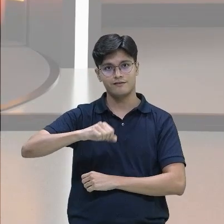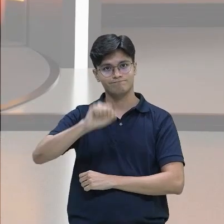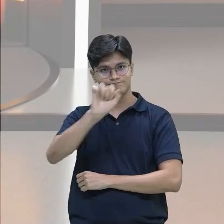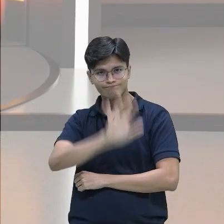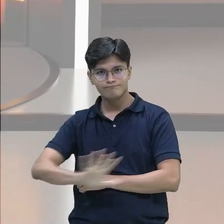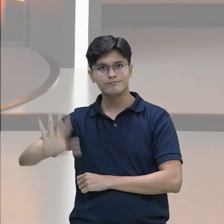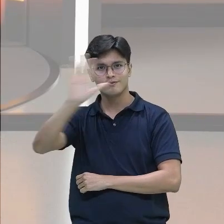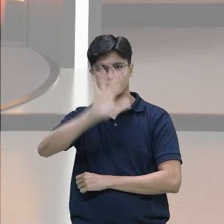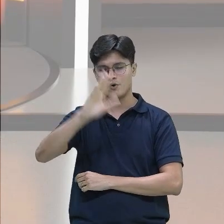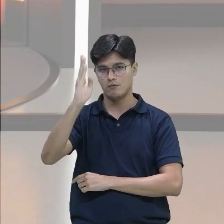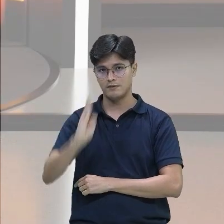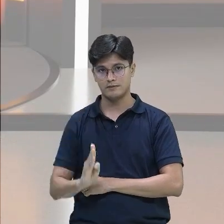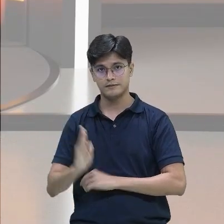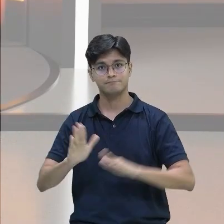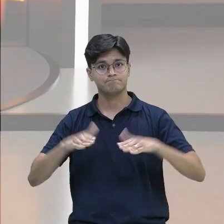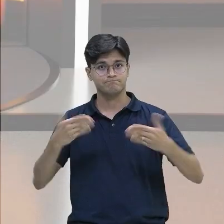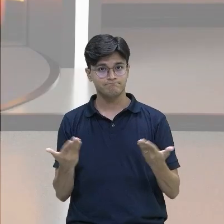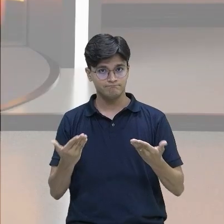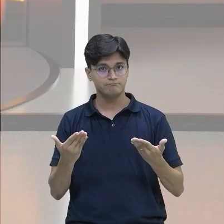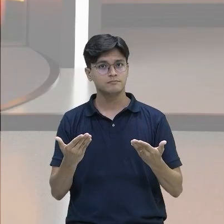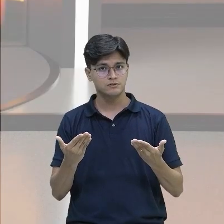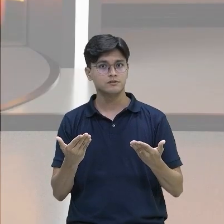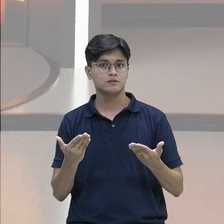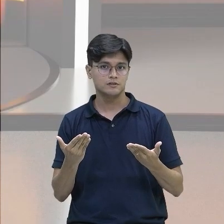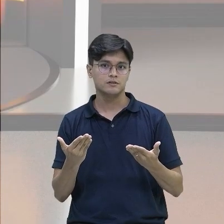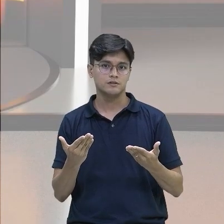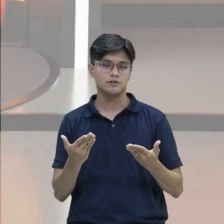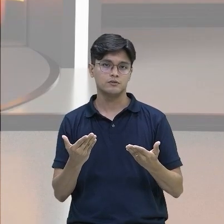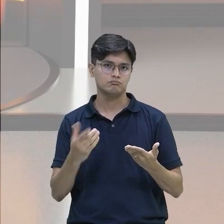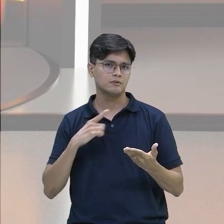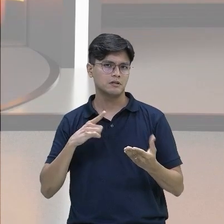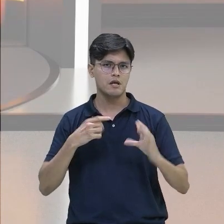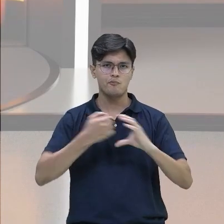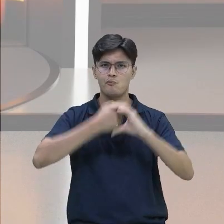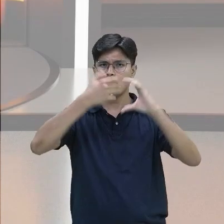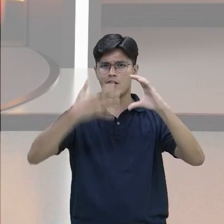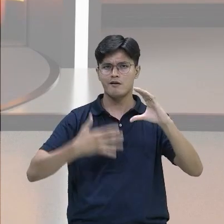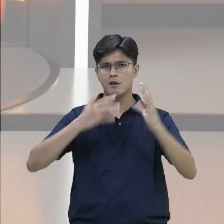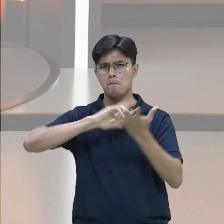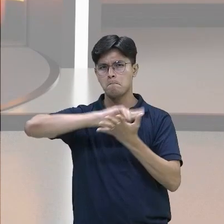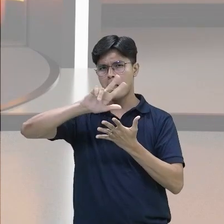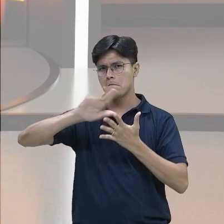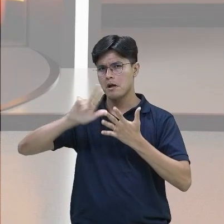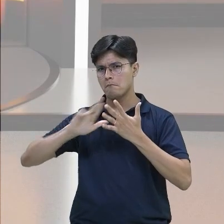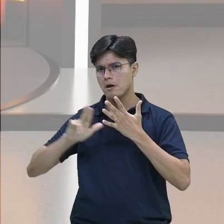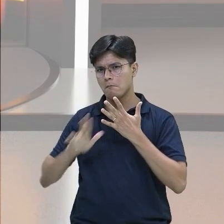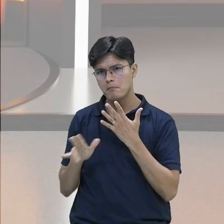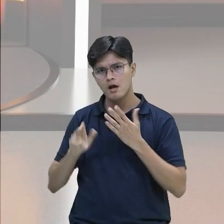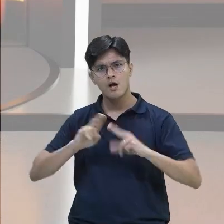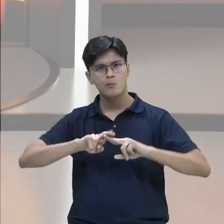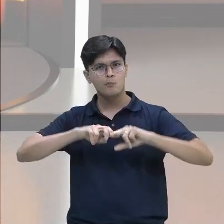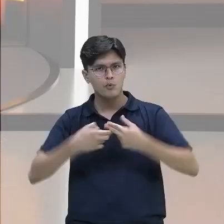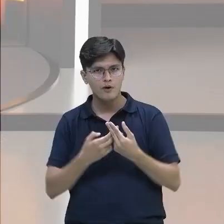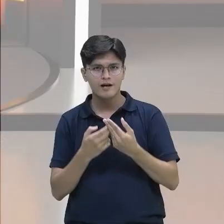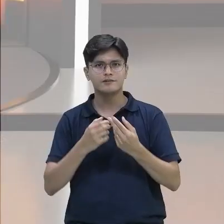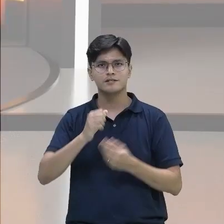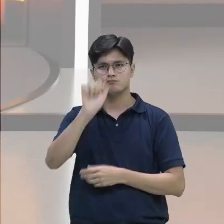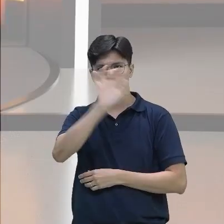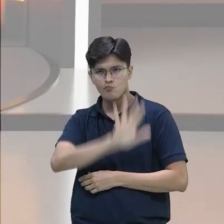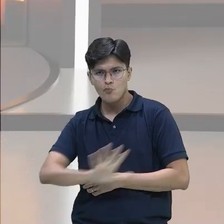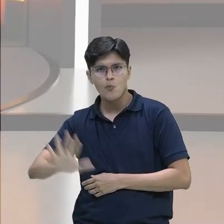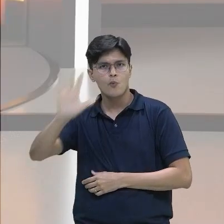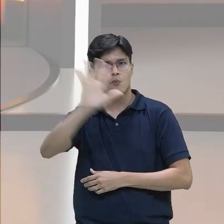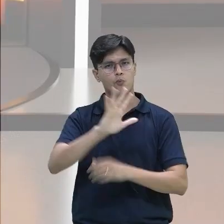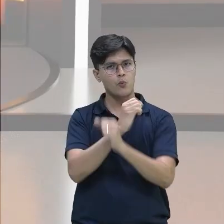brasileiro. Então, as características vão ser distintas, até por conta da extensão do nosso país. A